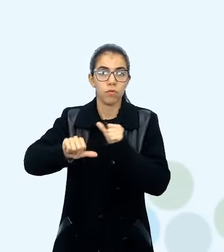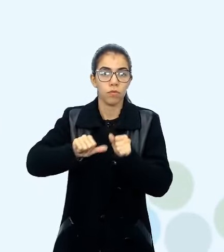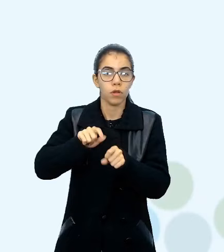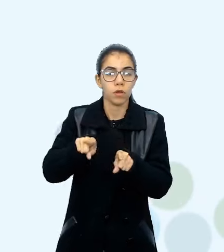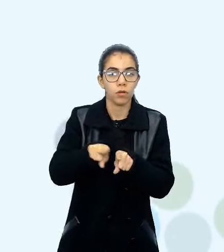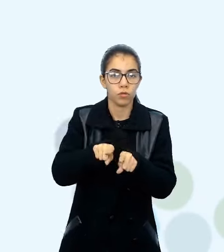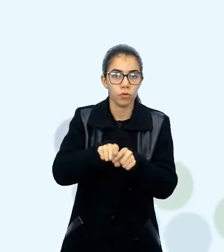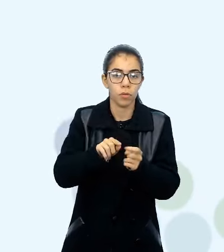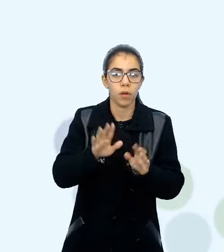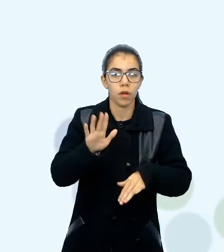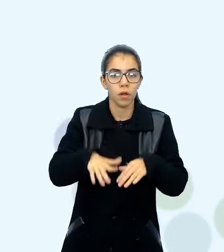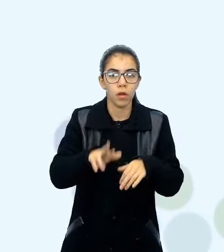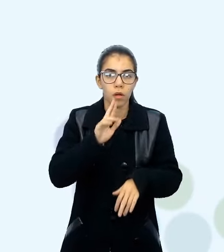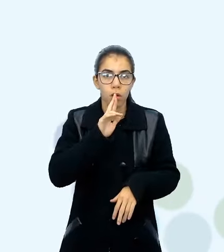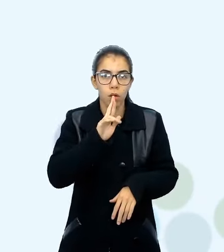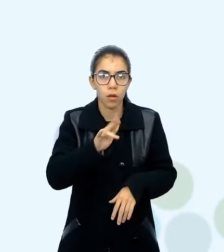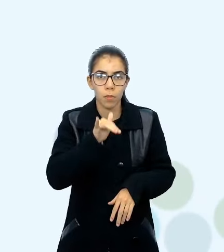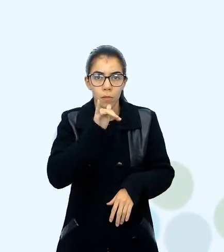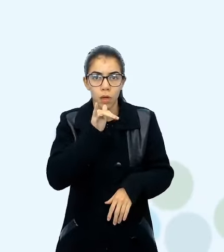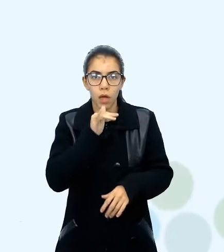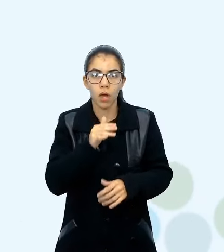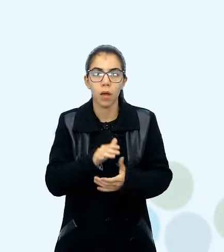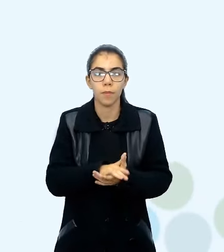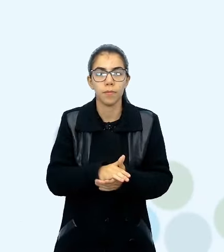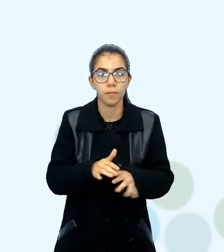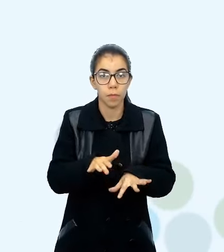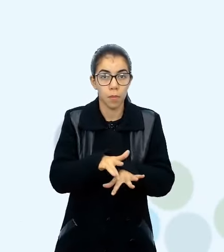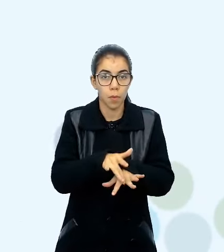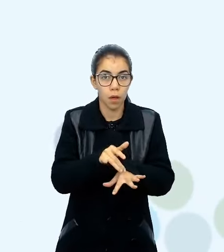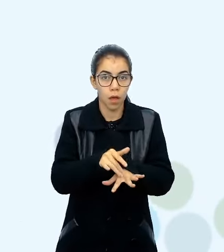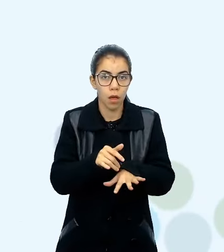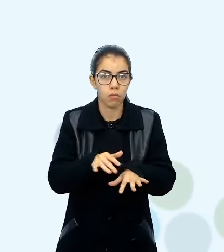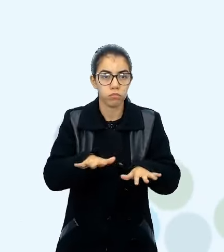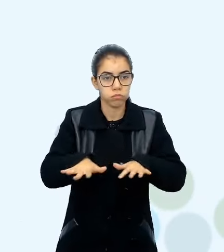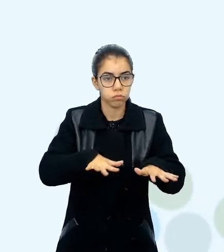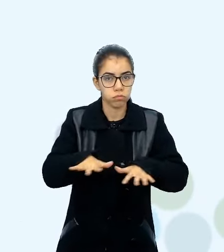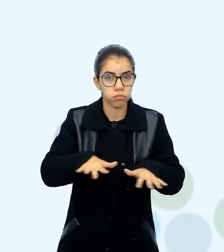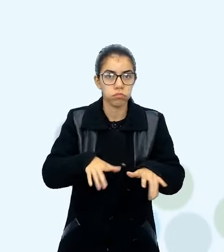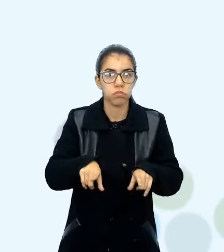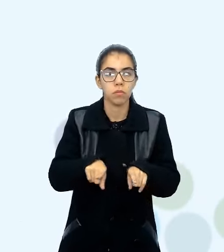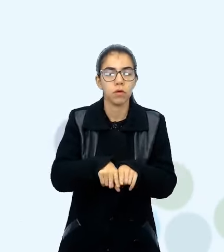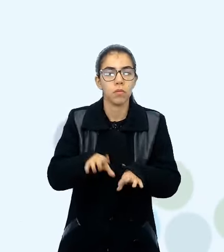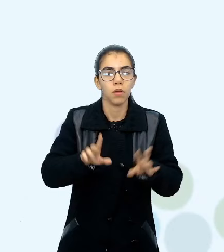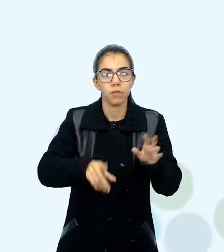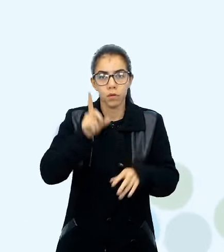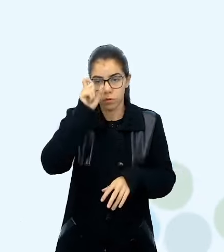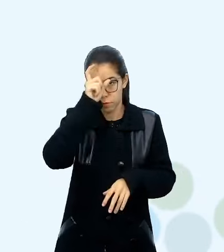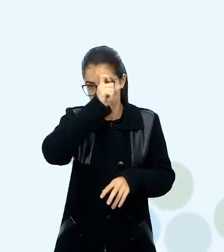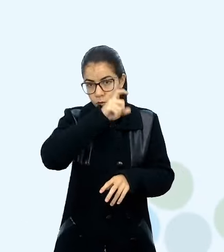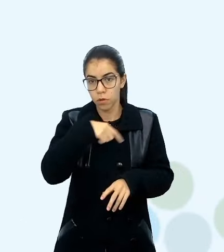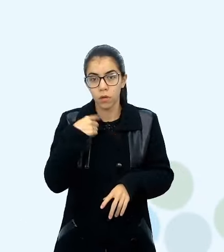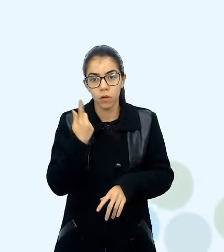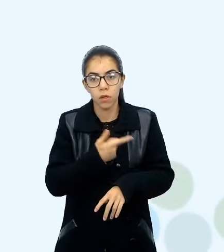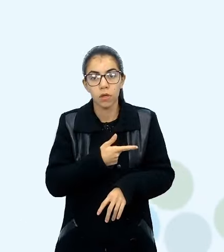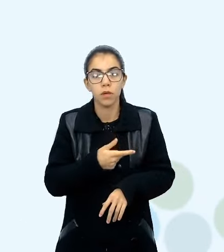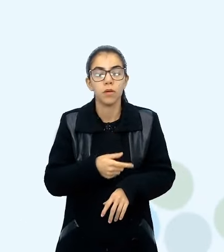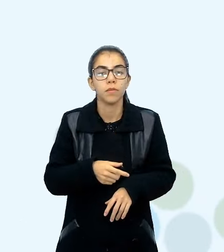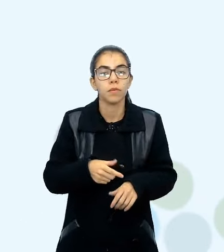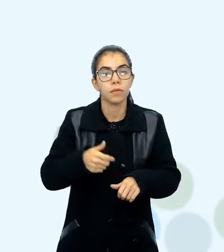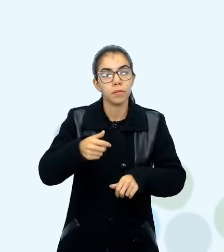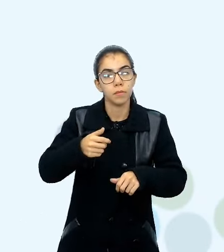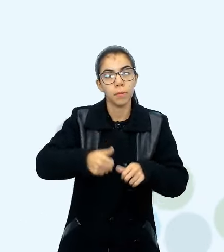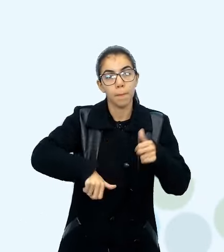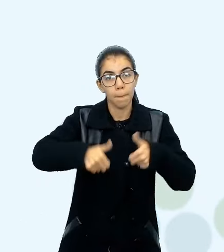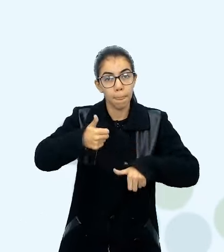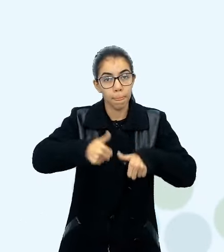vezes a criança responde pelo pé, movimentando o pé, se ela tem uma movimentação difícil. Então, a gente tem que observar todo